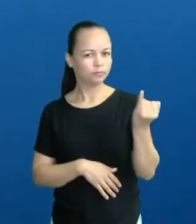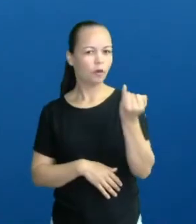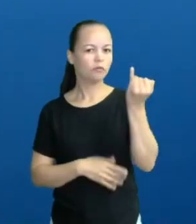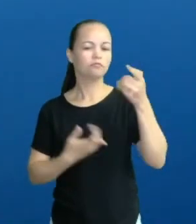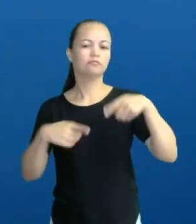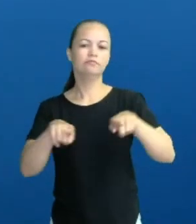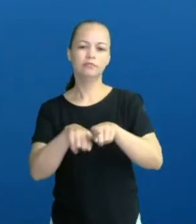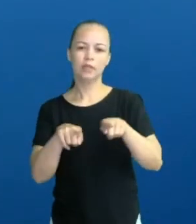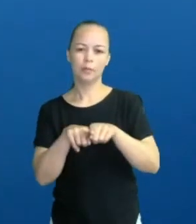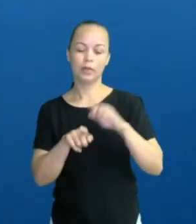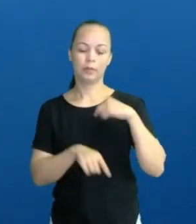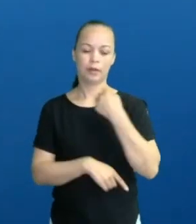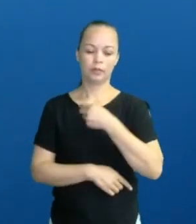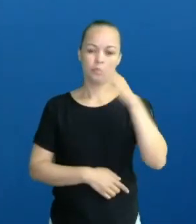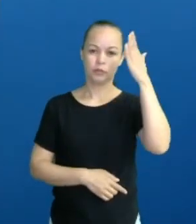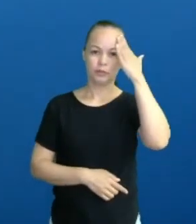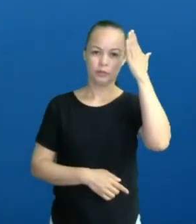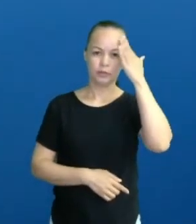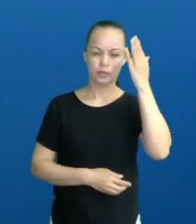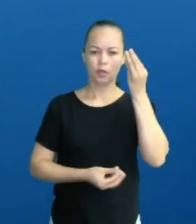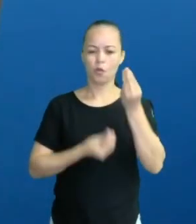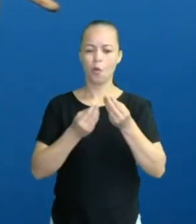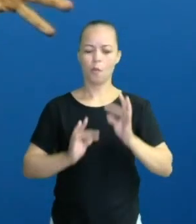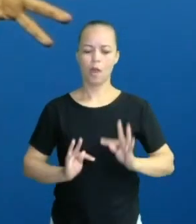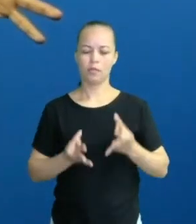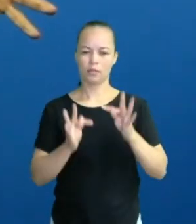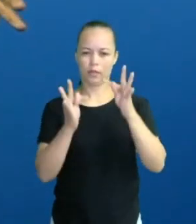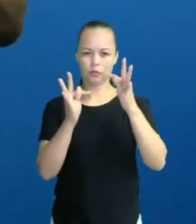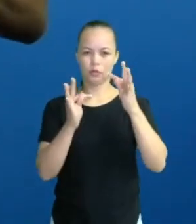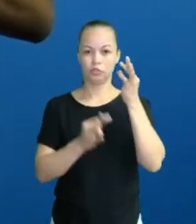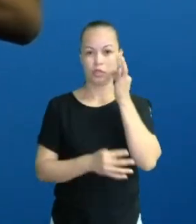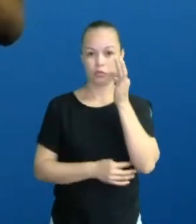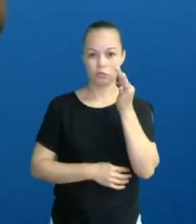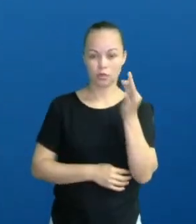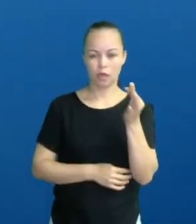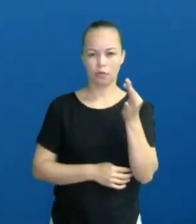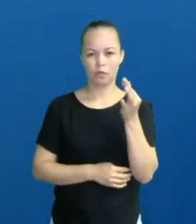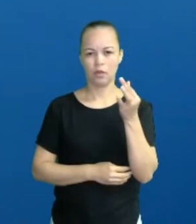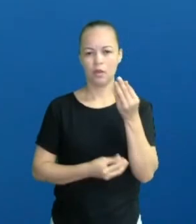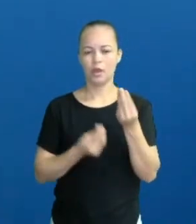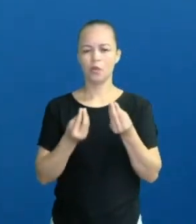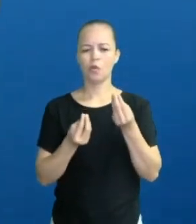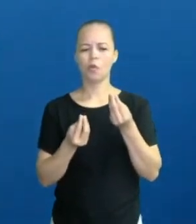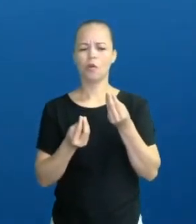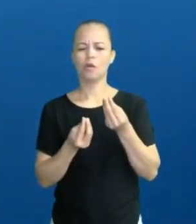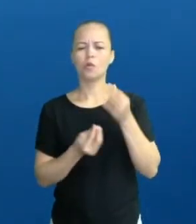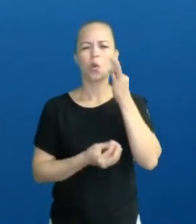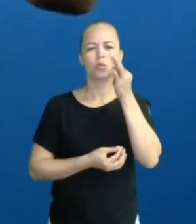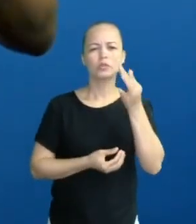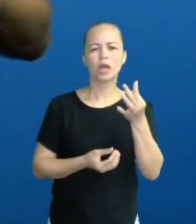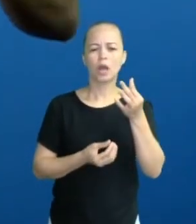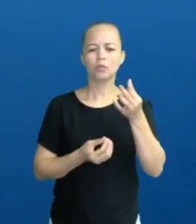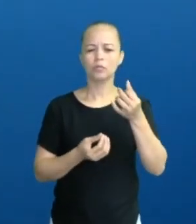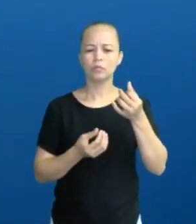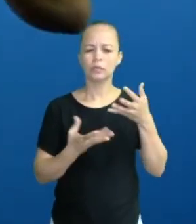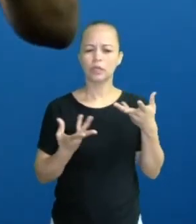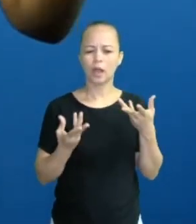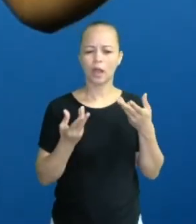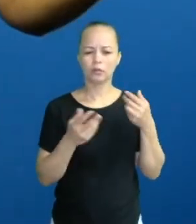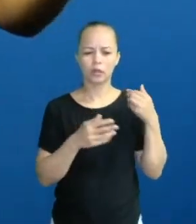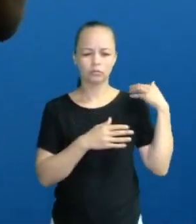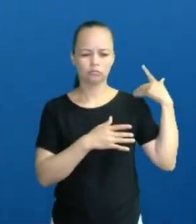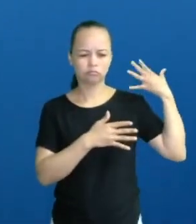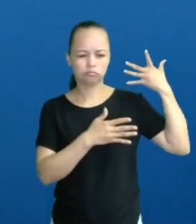importante para a gente entender como essa tecnologia do uso do sal, como o sal está tão imerso na nossa